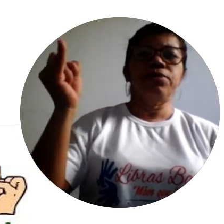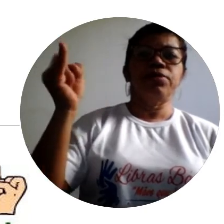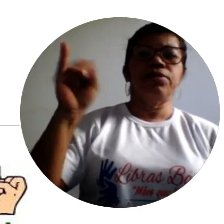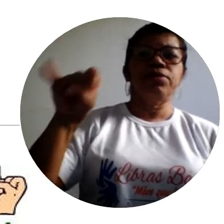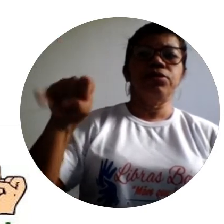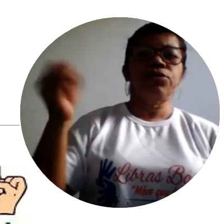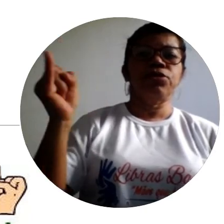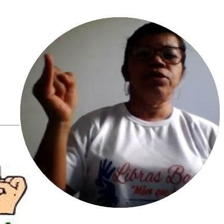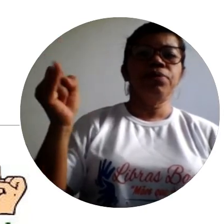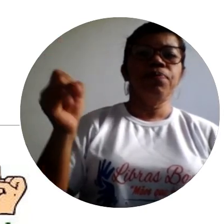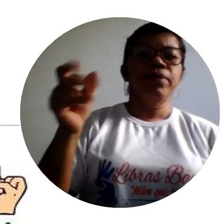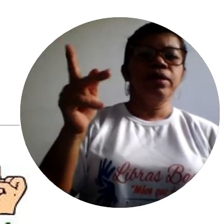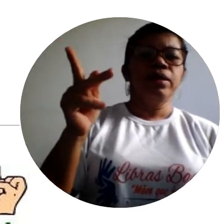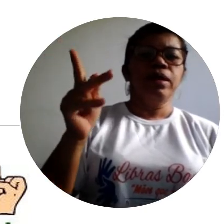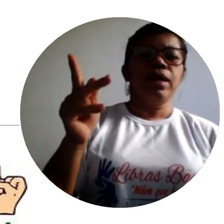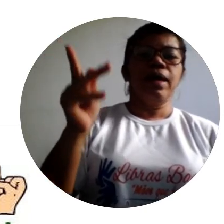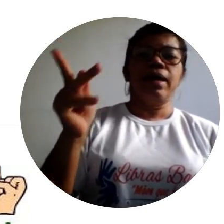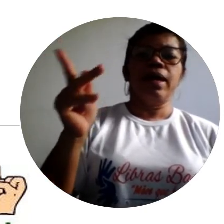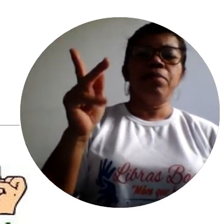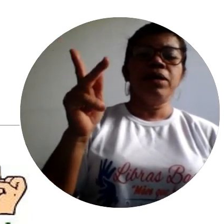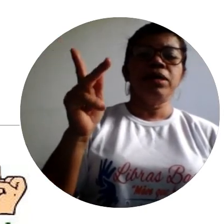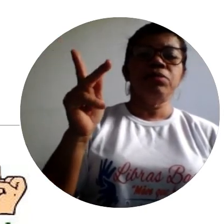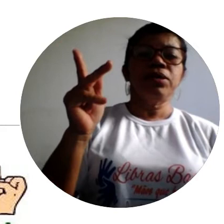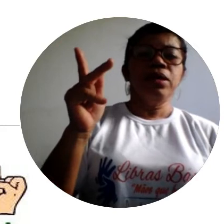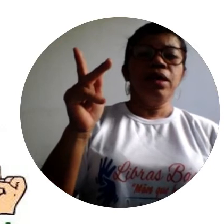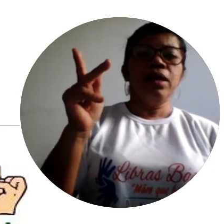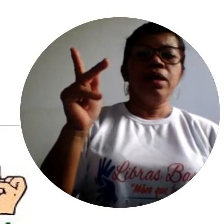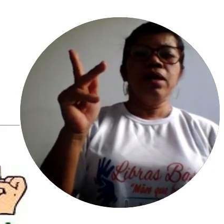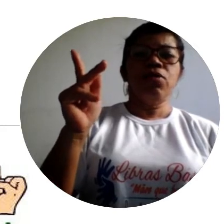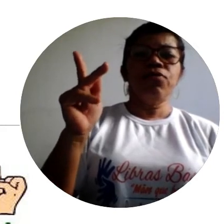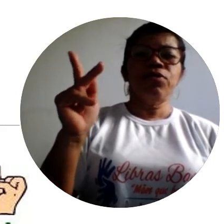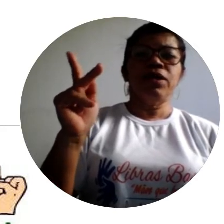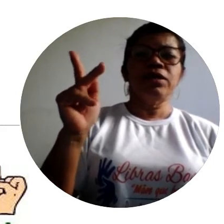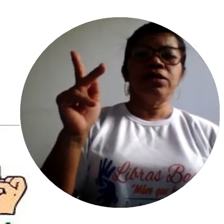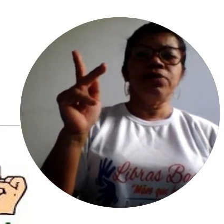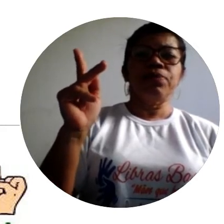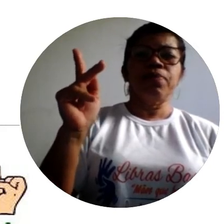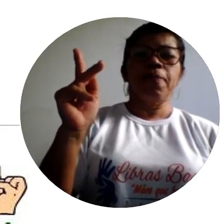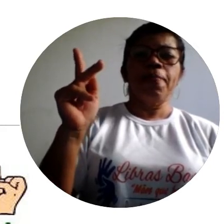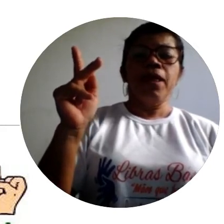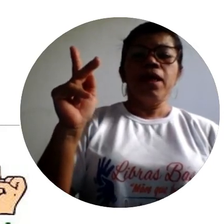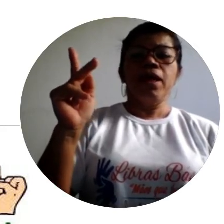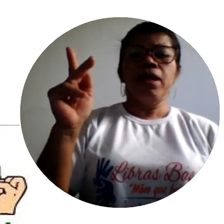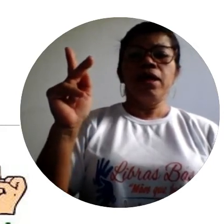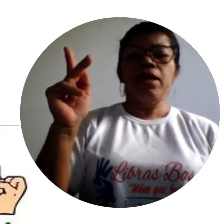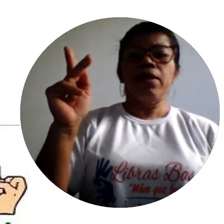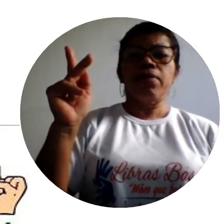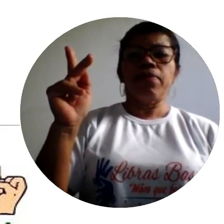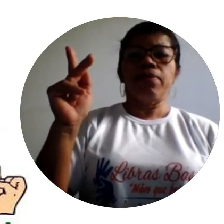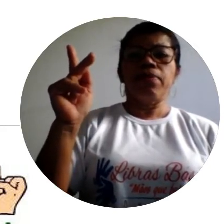J. J. K, a mesma. Configuração